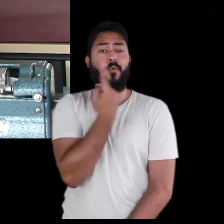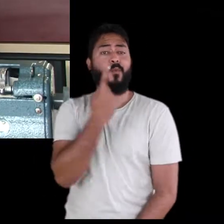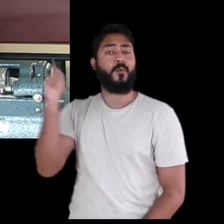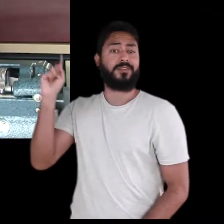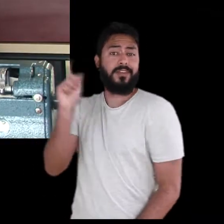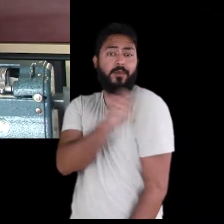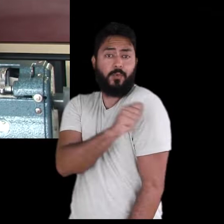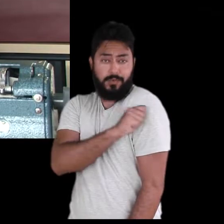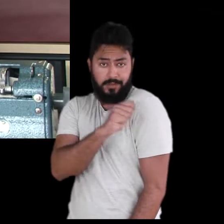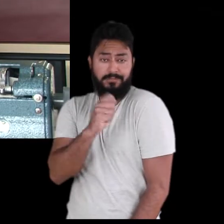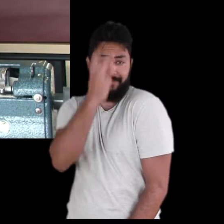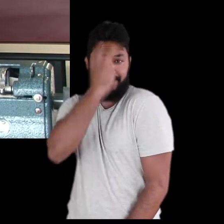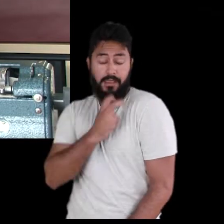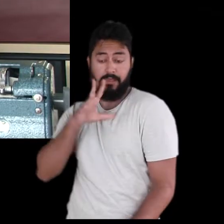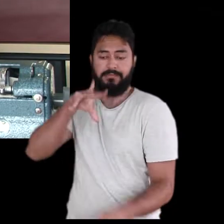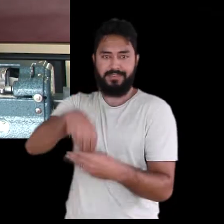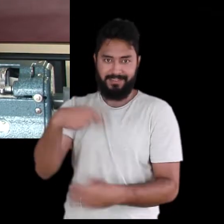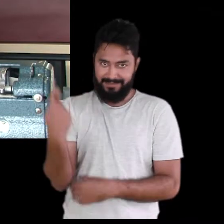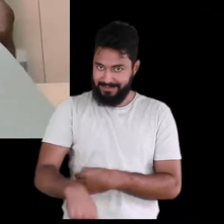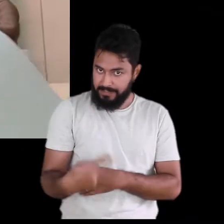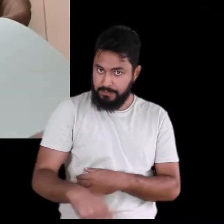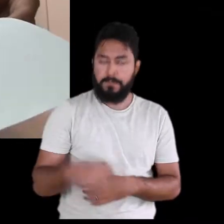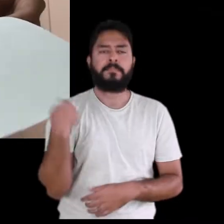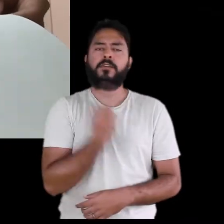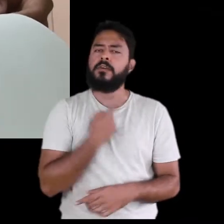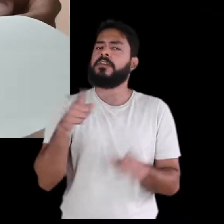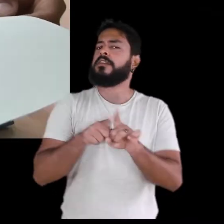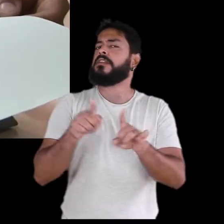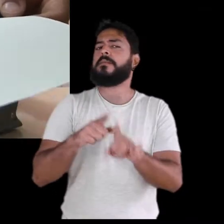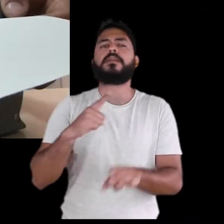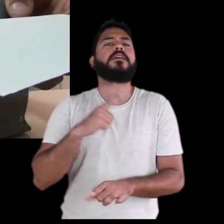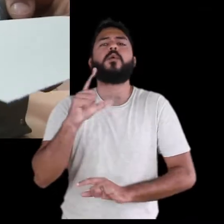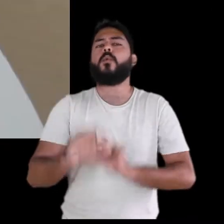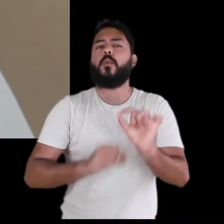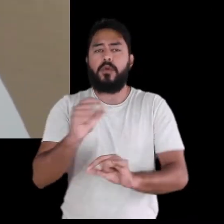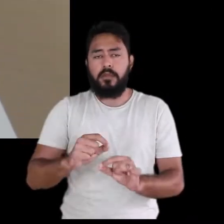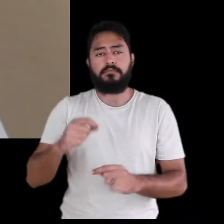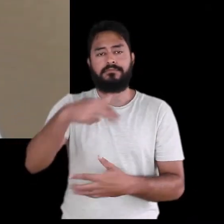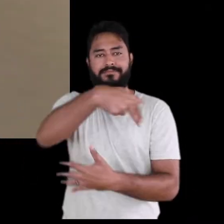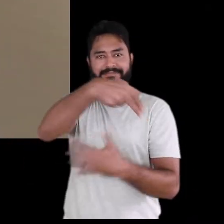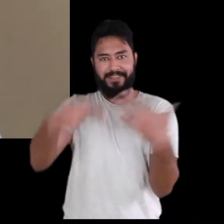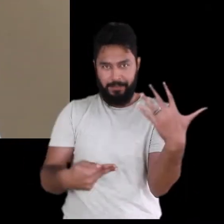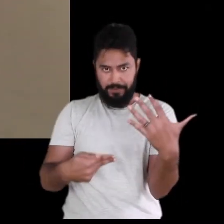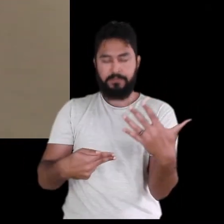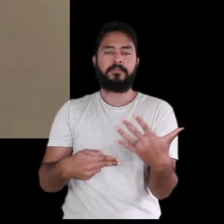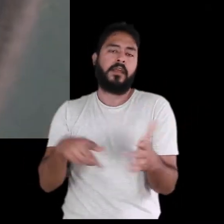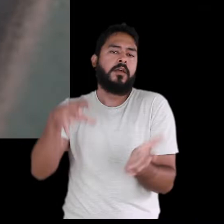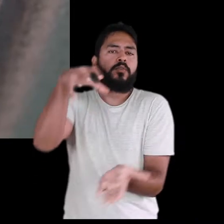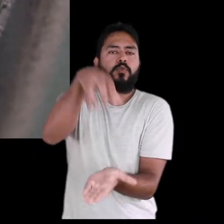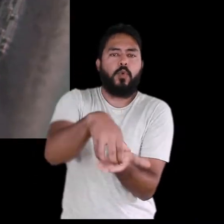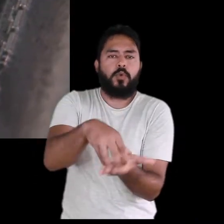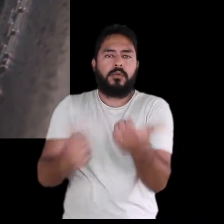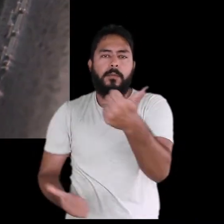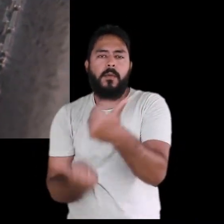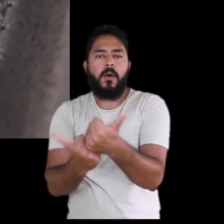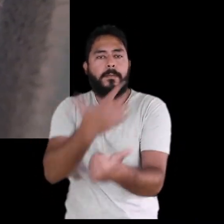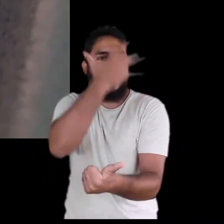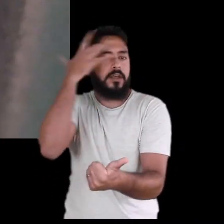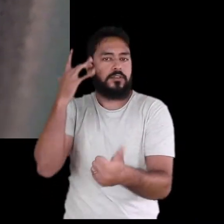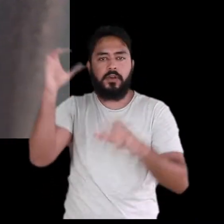única aluna aqui no câmpus que têm deficiência visual da gente também conta com um lápis que é o núcleo